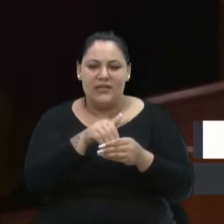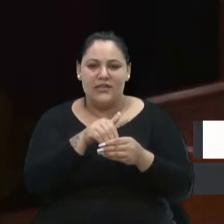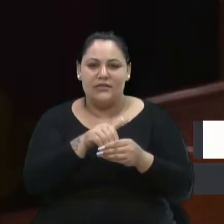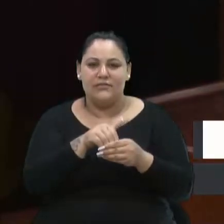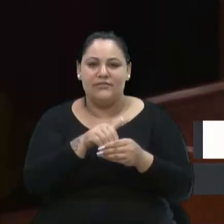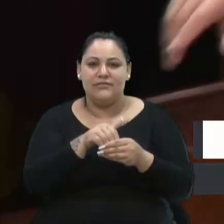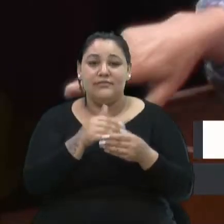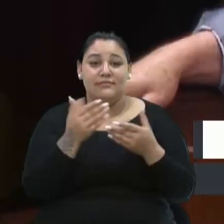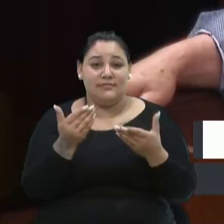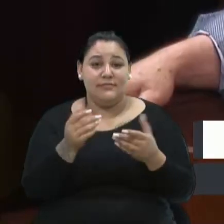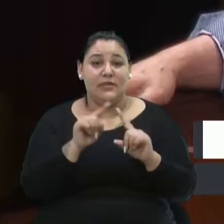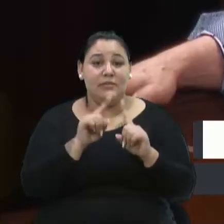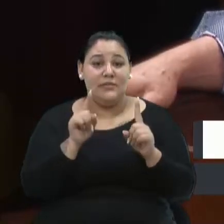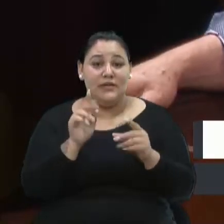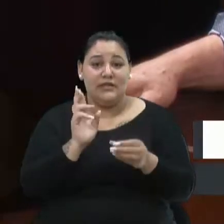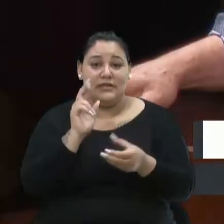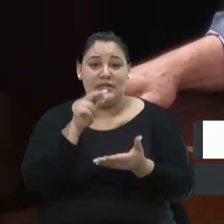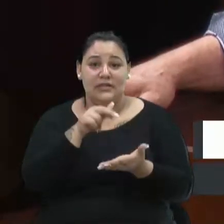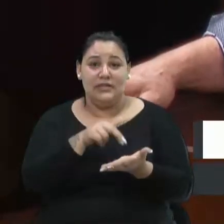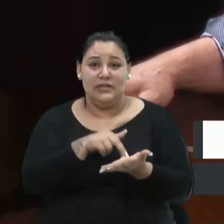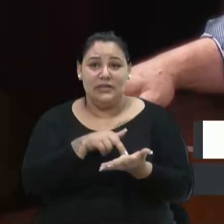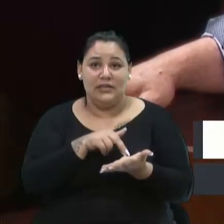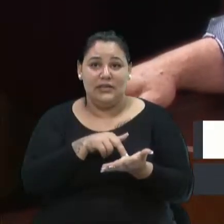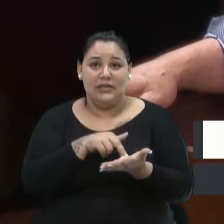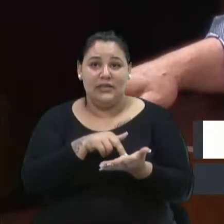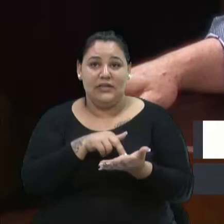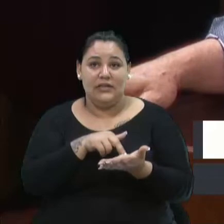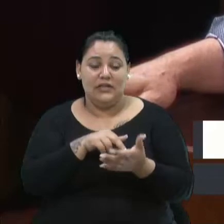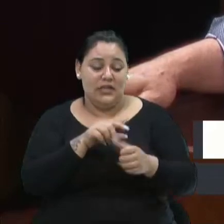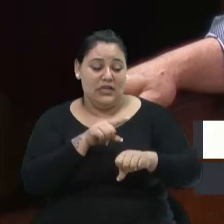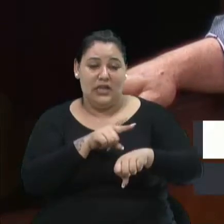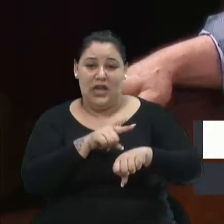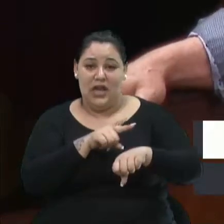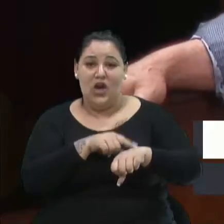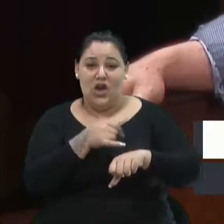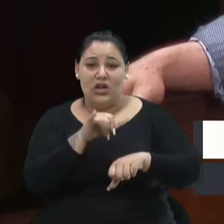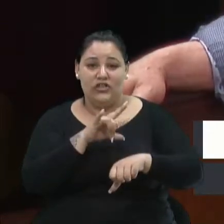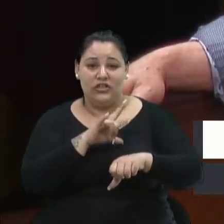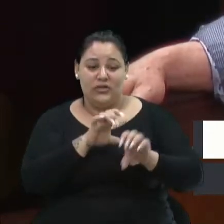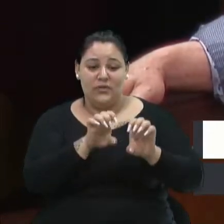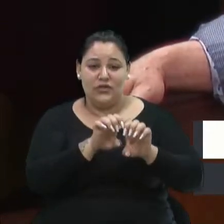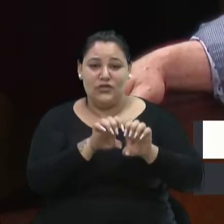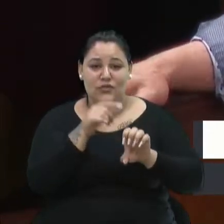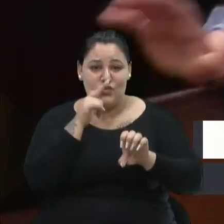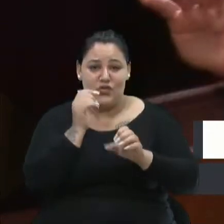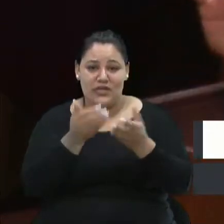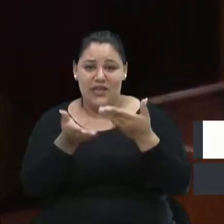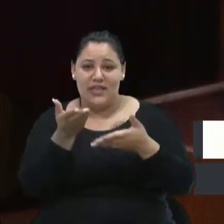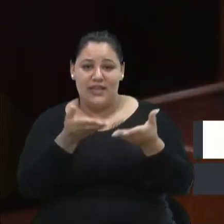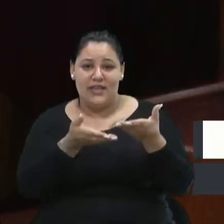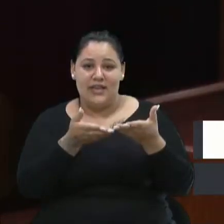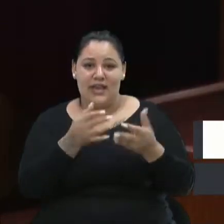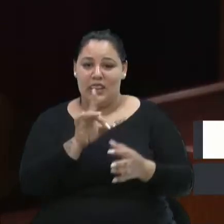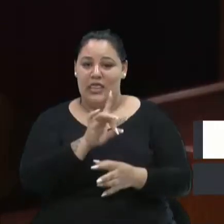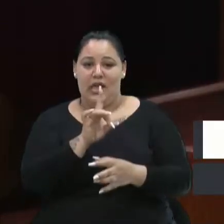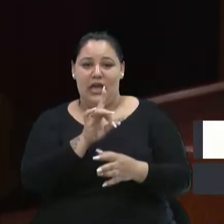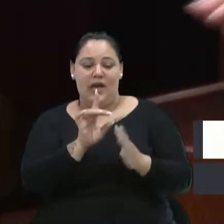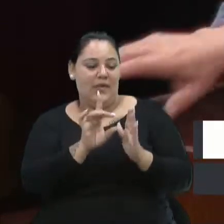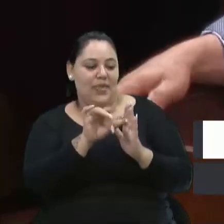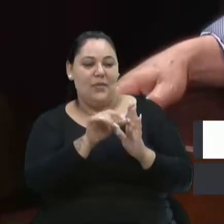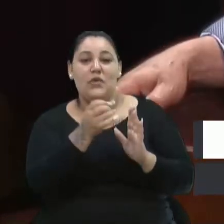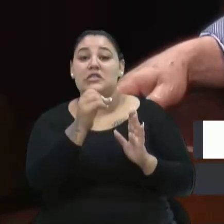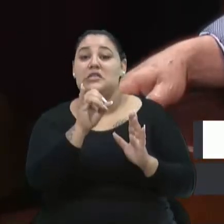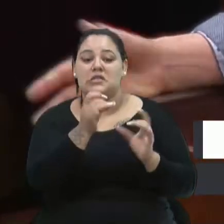na realidade, na hora de colocar no mínimo uma estrutura para poder atender, não, depois se